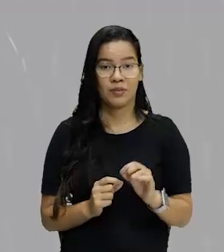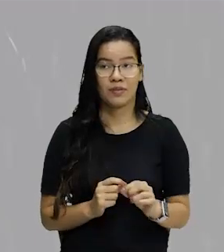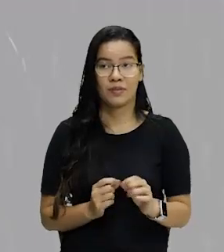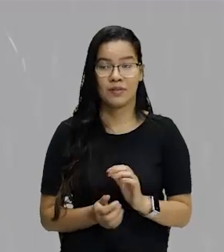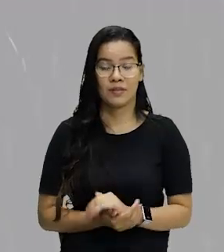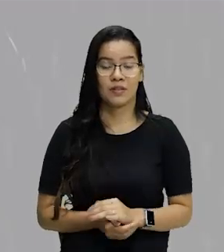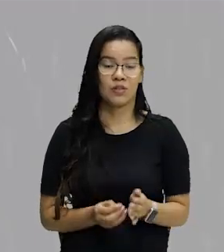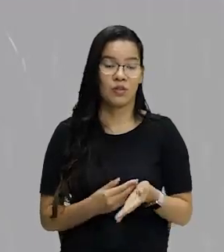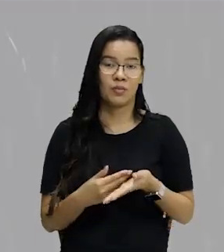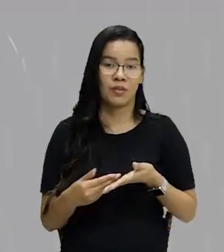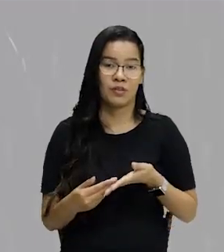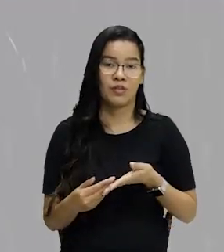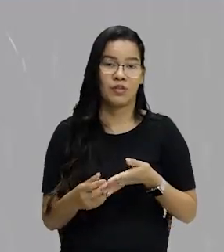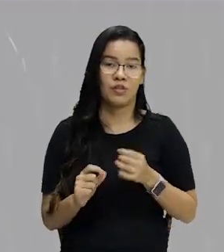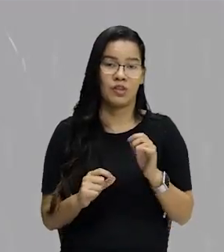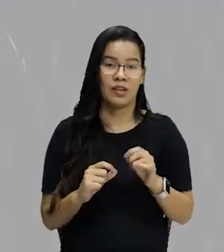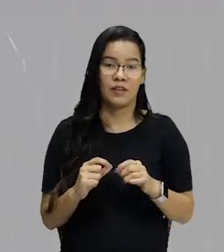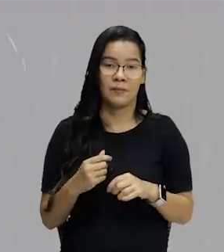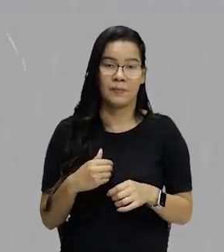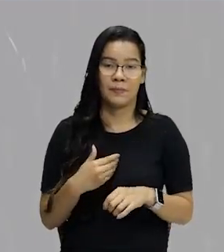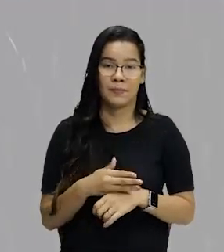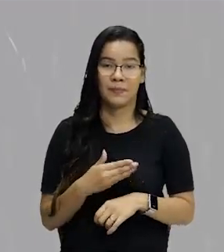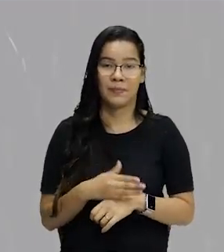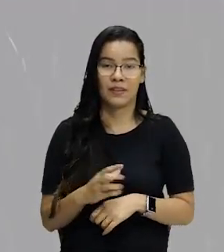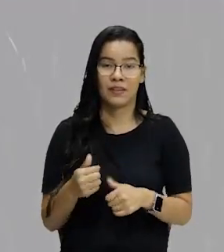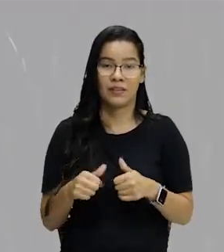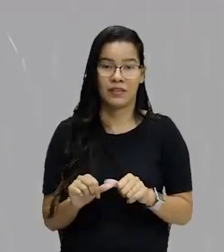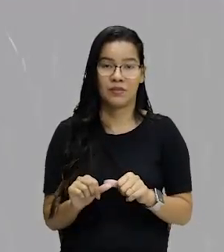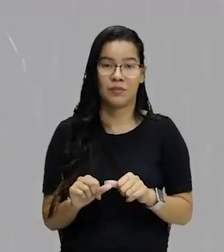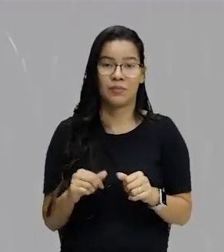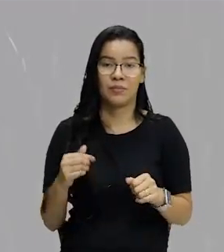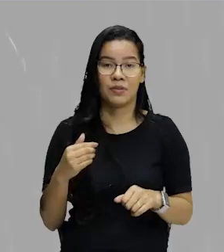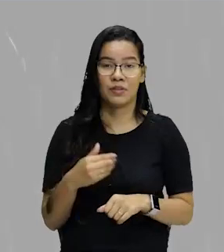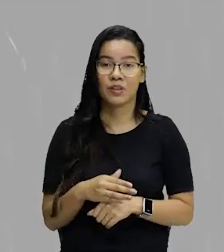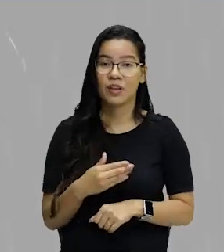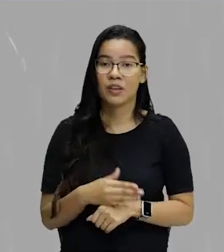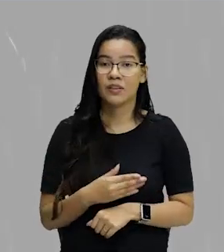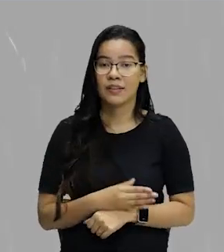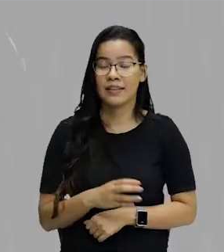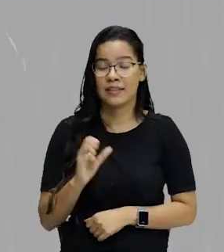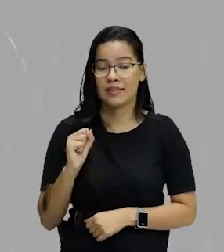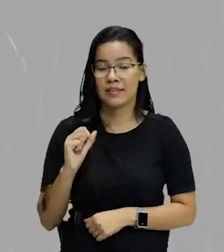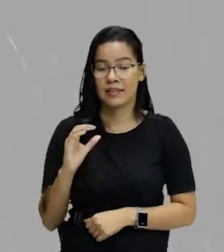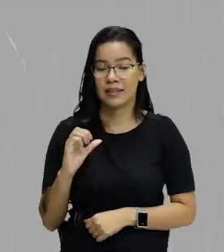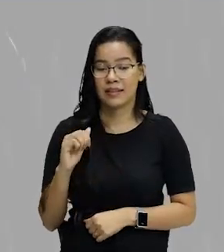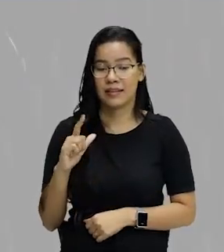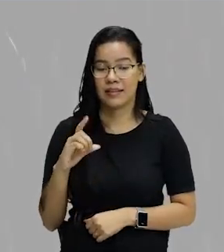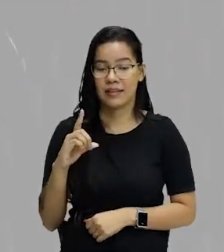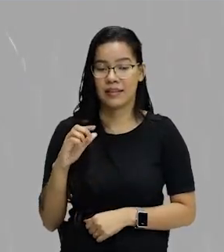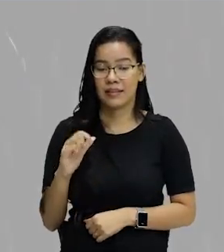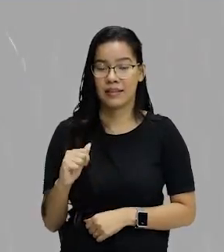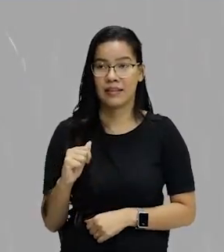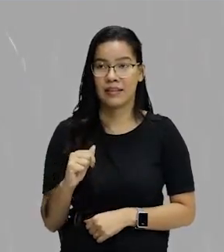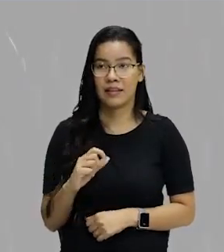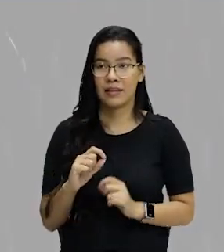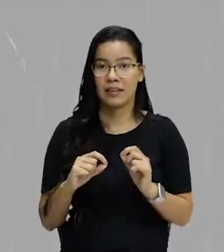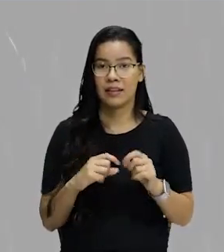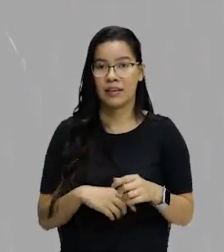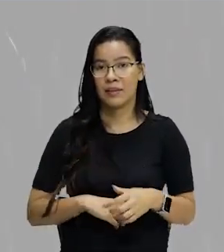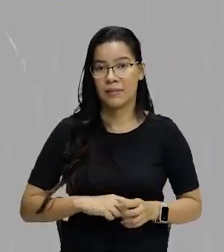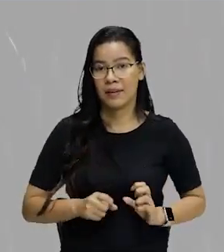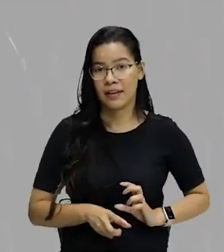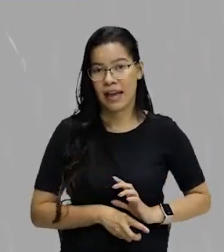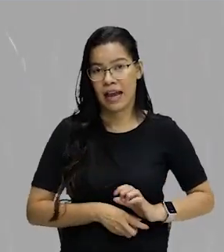ele surgiu de atletas que estavam ali praticando a escalada, o montanismo, né? Eles amarraram seus equipamentos de segurança